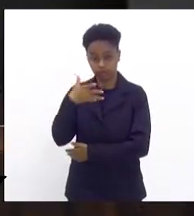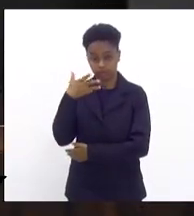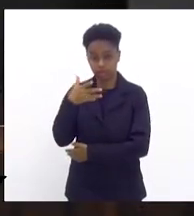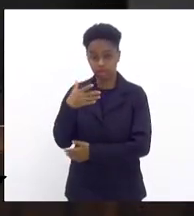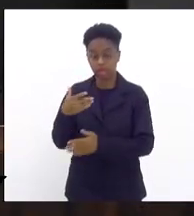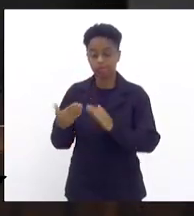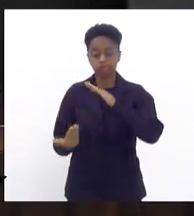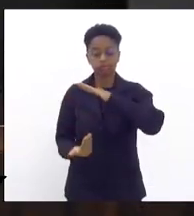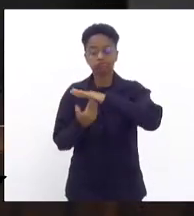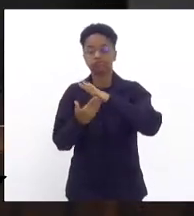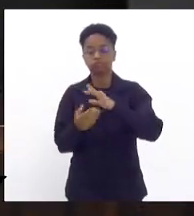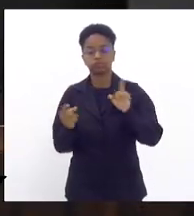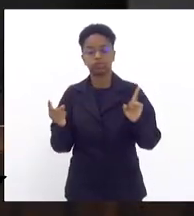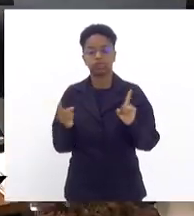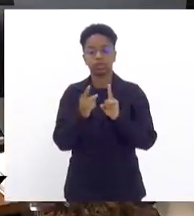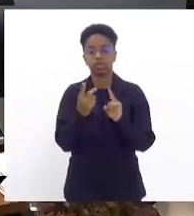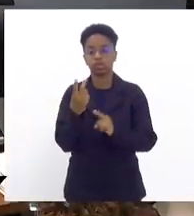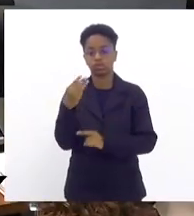de 2 minutos, por favor.